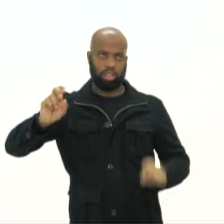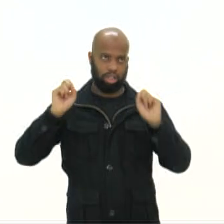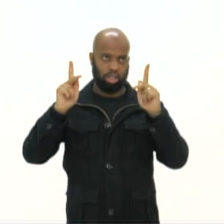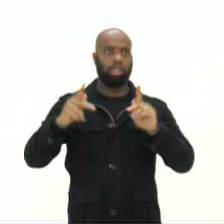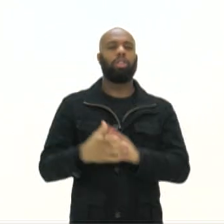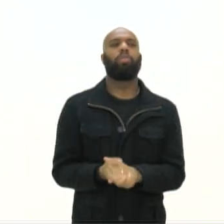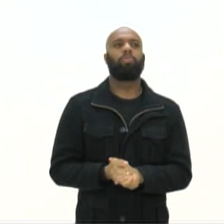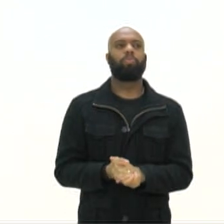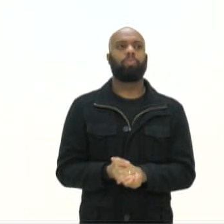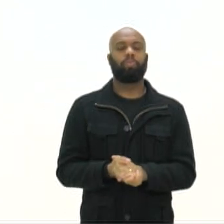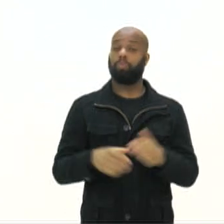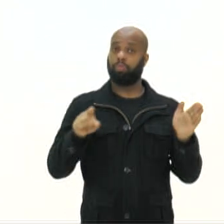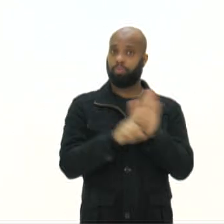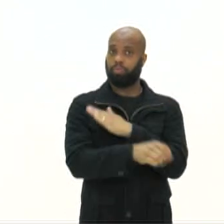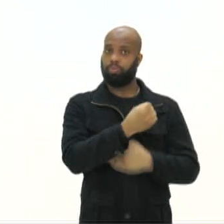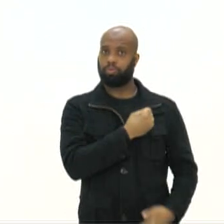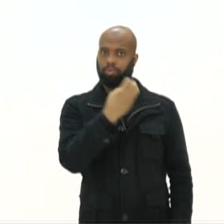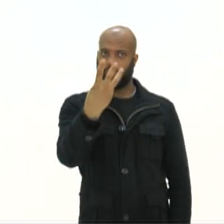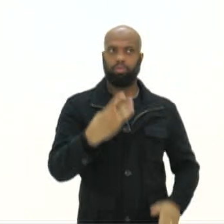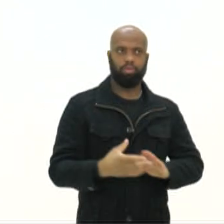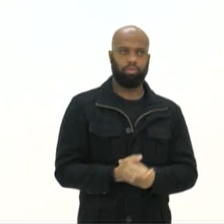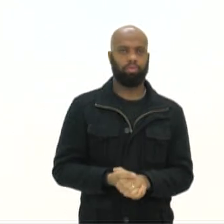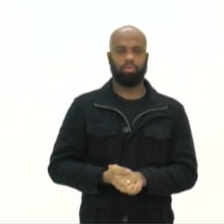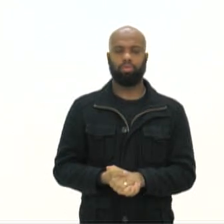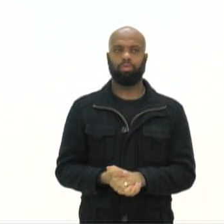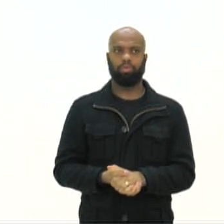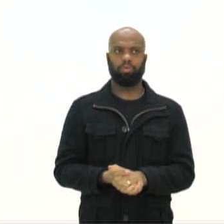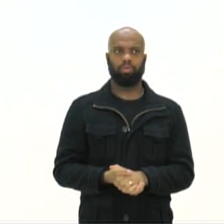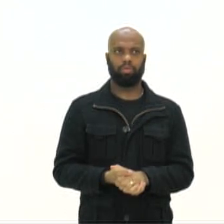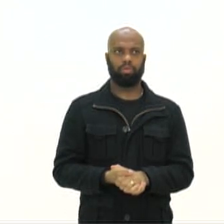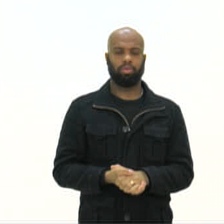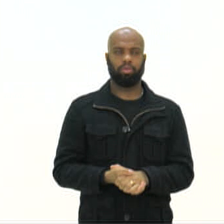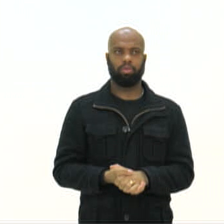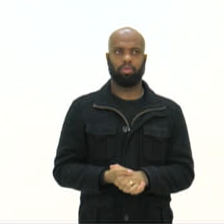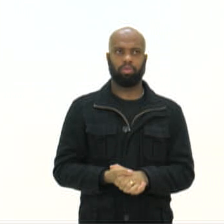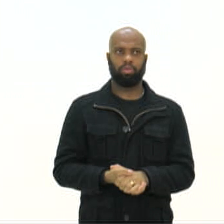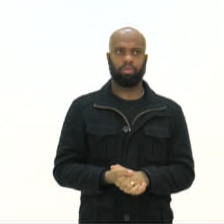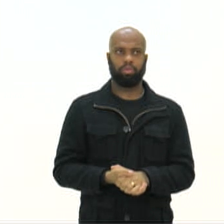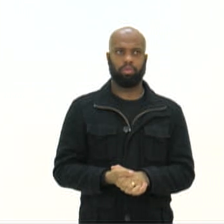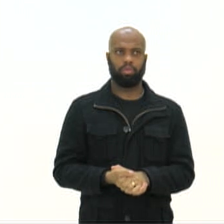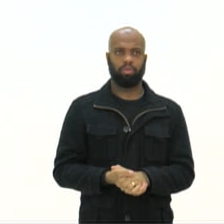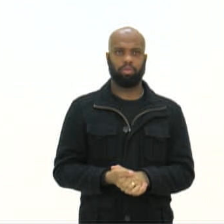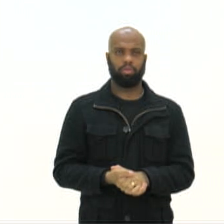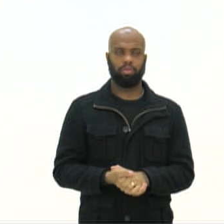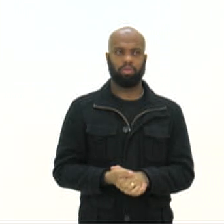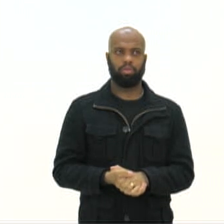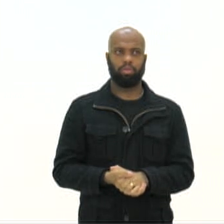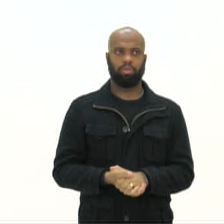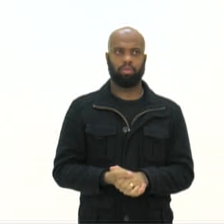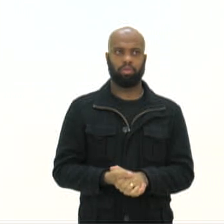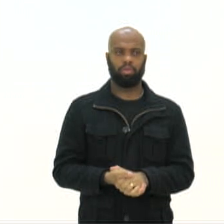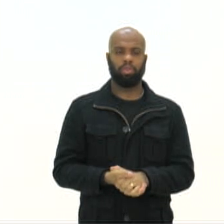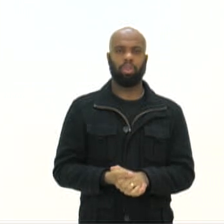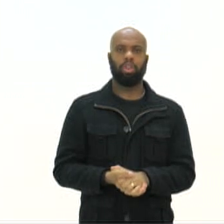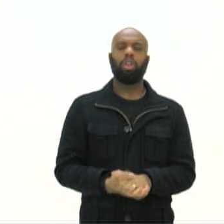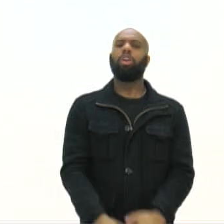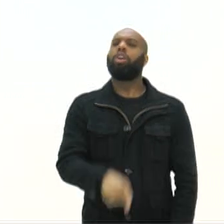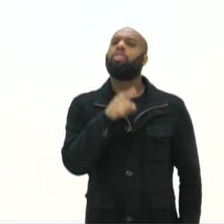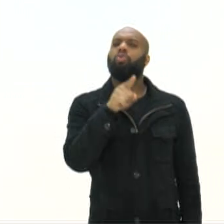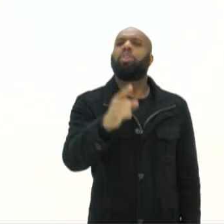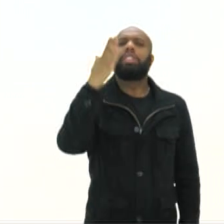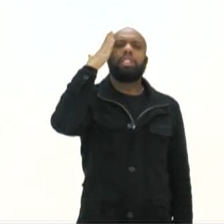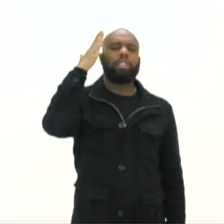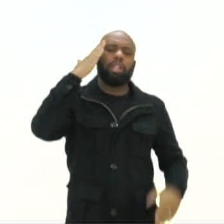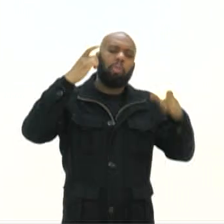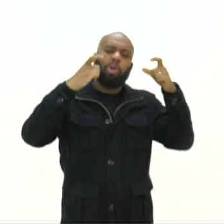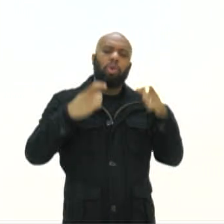Beleza? 3. Do you happen to know where the first Brazilian film was displayed? Por um acaso você sabe